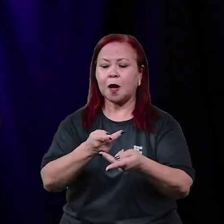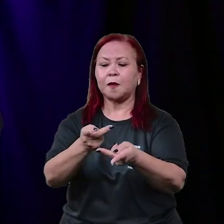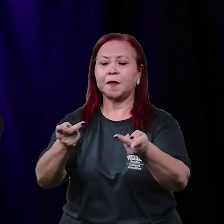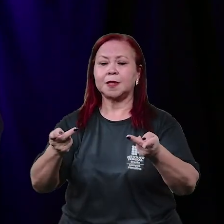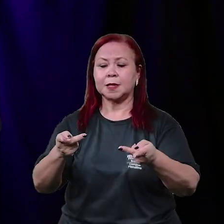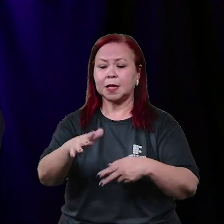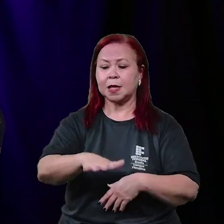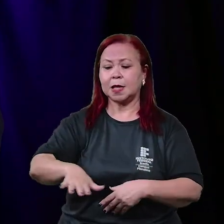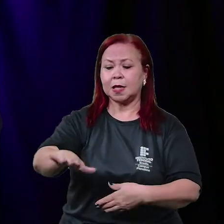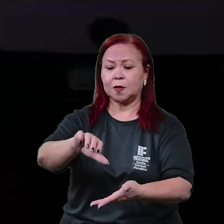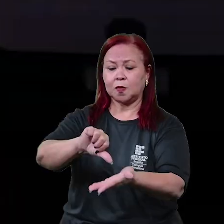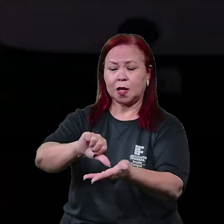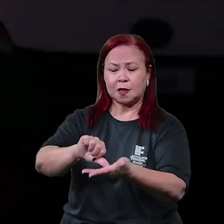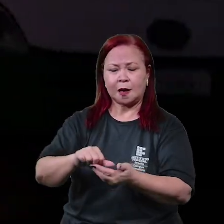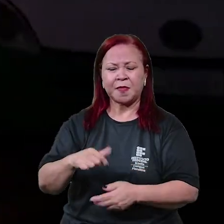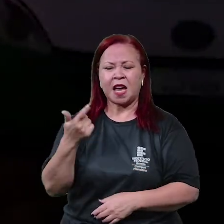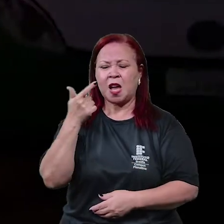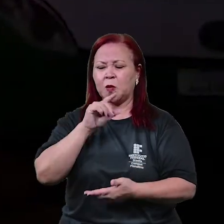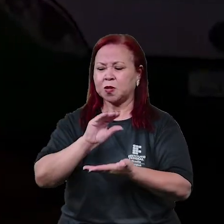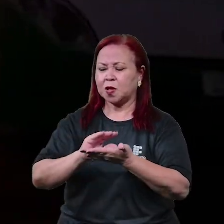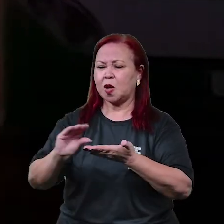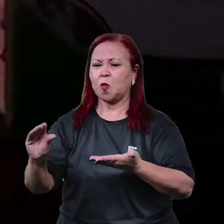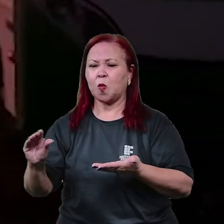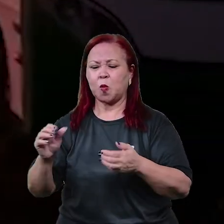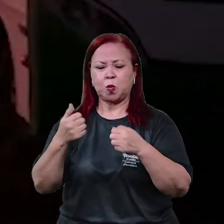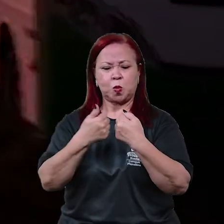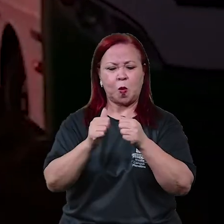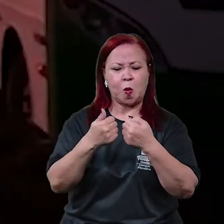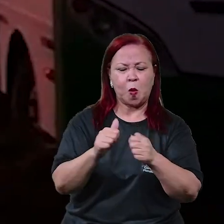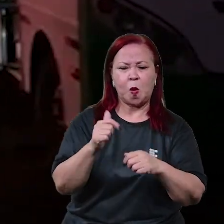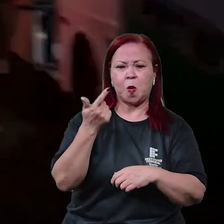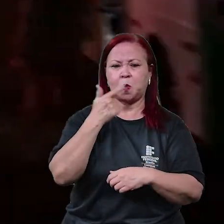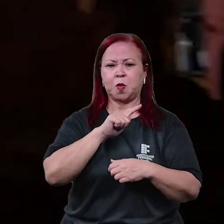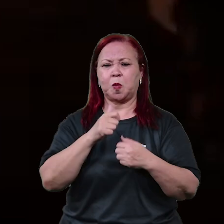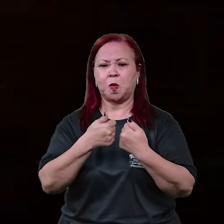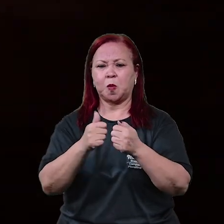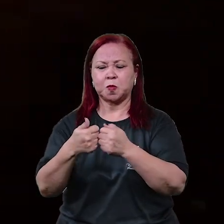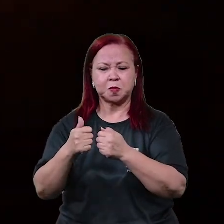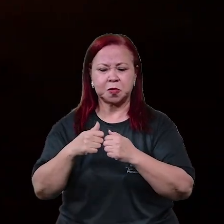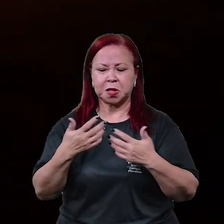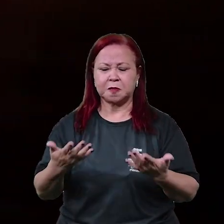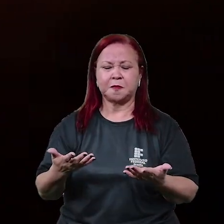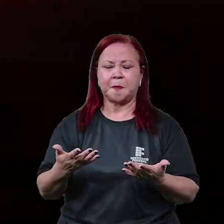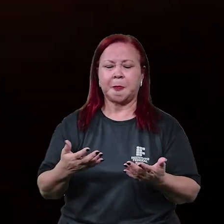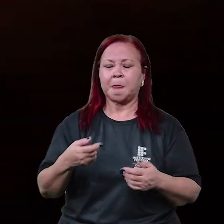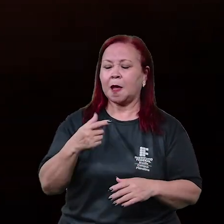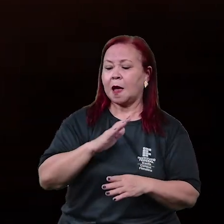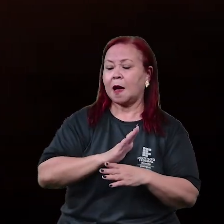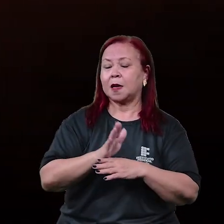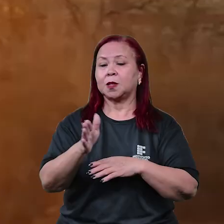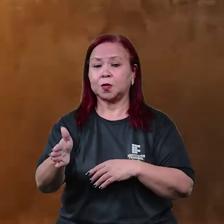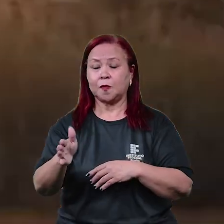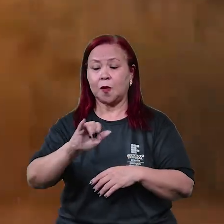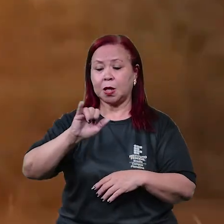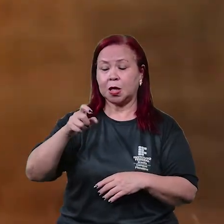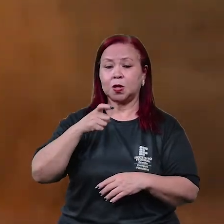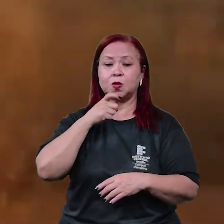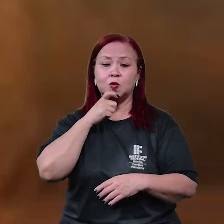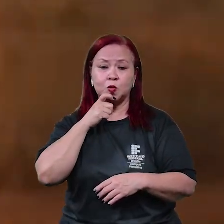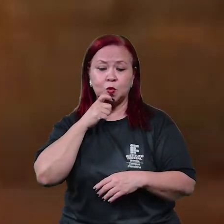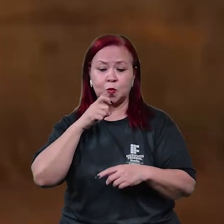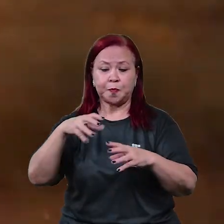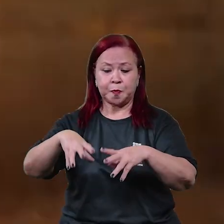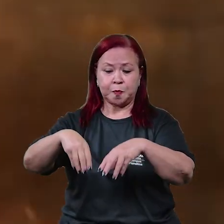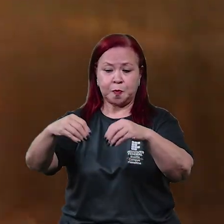elas conseguiram arrecadar recursos, conseguiram ônibus, conseguiram um lugar para ficar, enfim. Aí a gente foi para a Aldeia Multiétnica em julho de